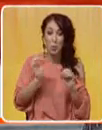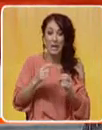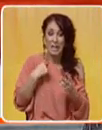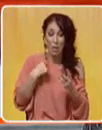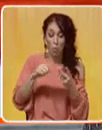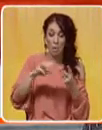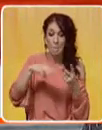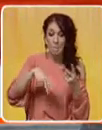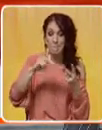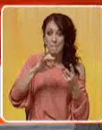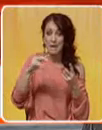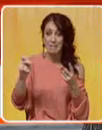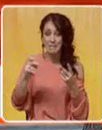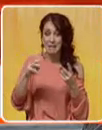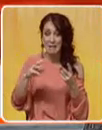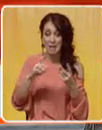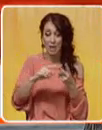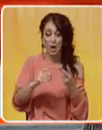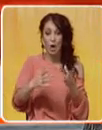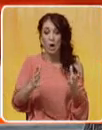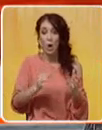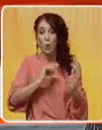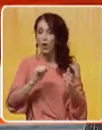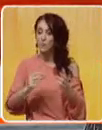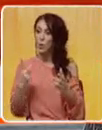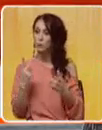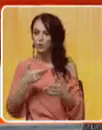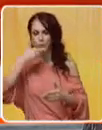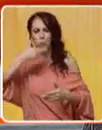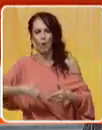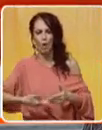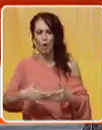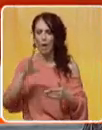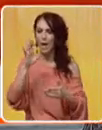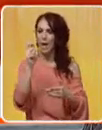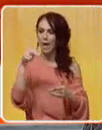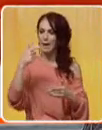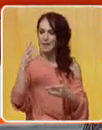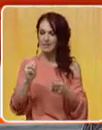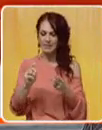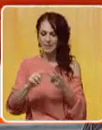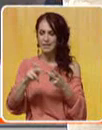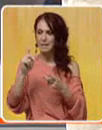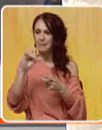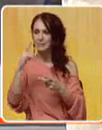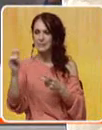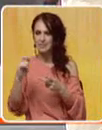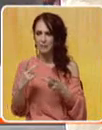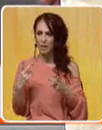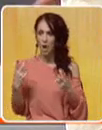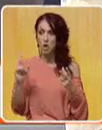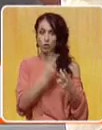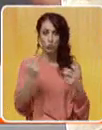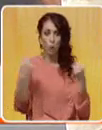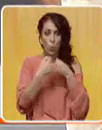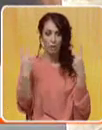eu e a Maria Margarida exatamente contra os experientes que era o Henrique Mendes com Alice Cruz e não havia momentos de humor com a Florbela Queiros